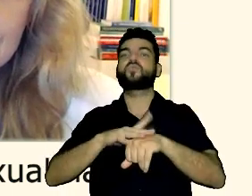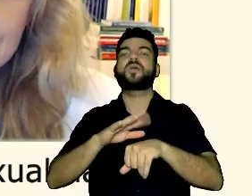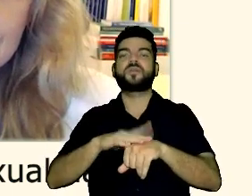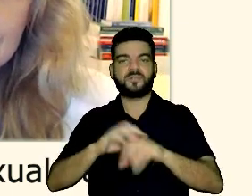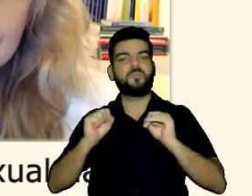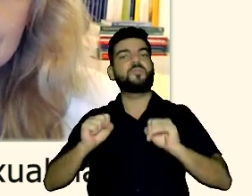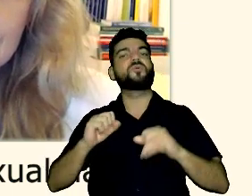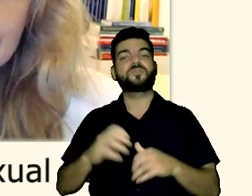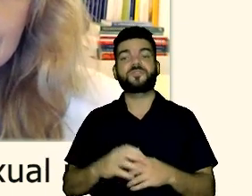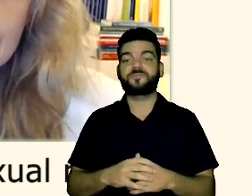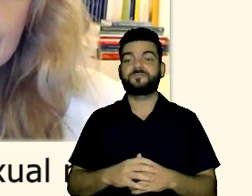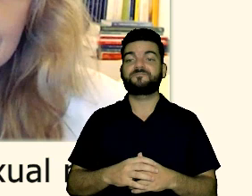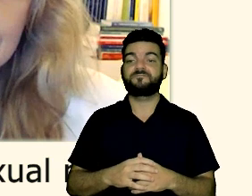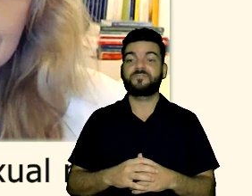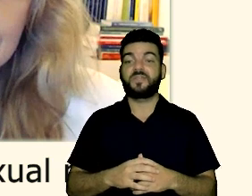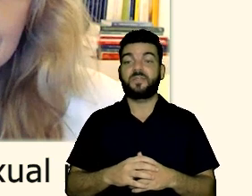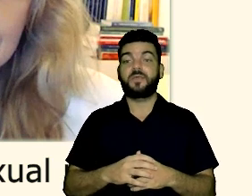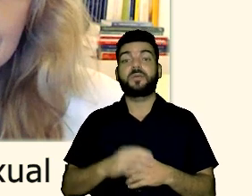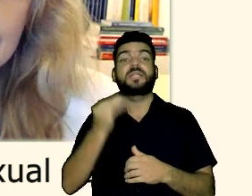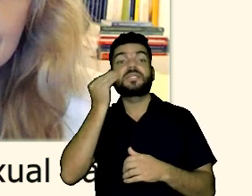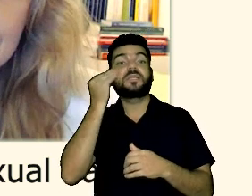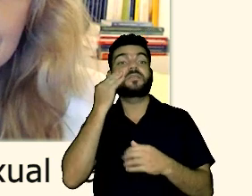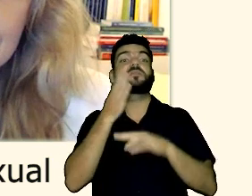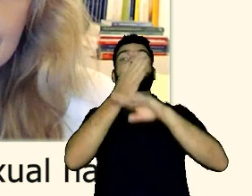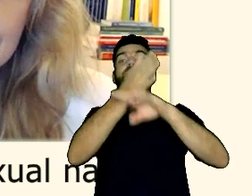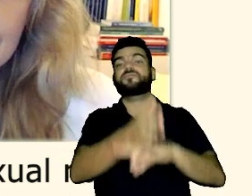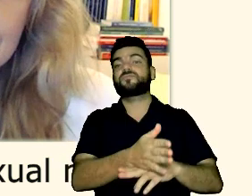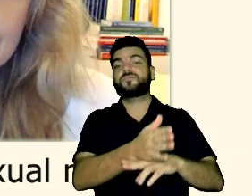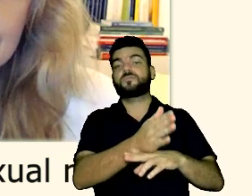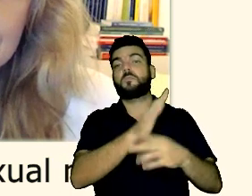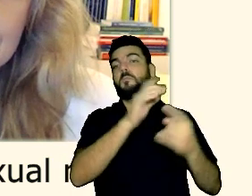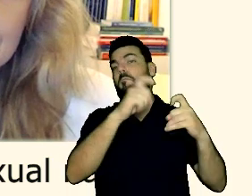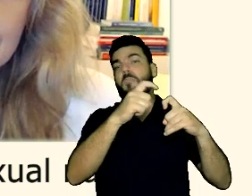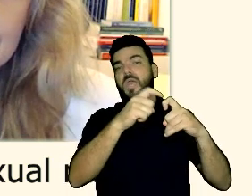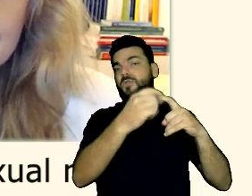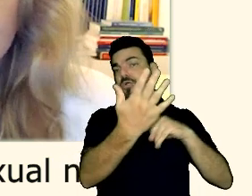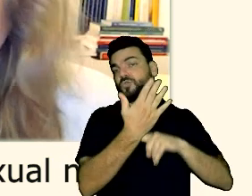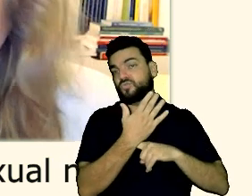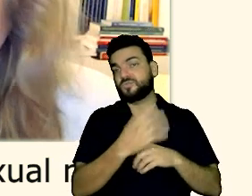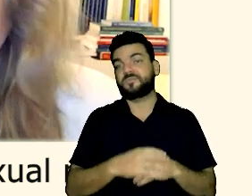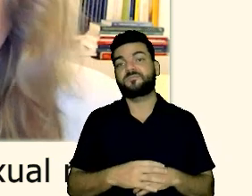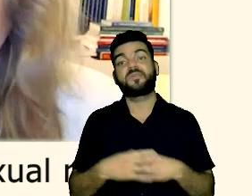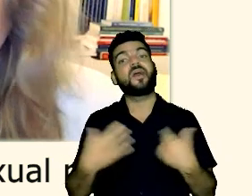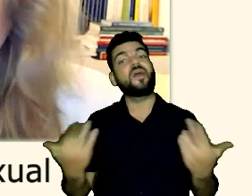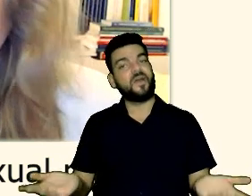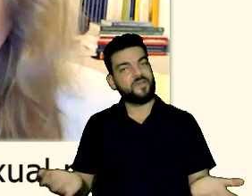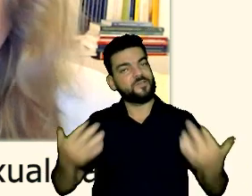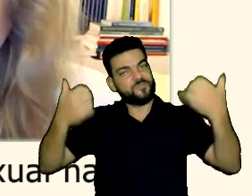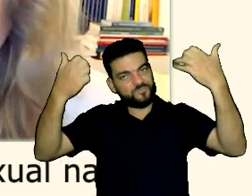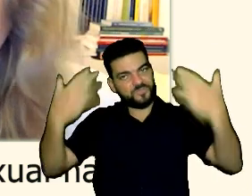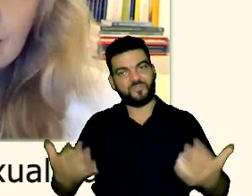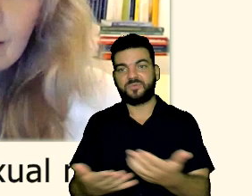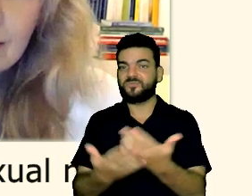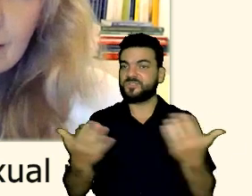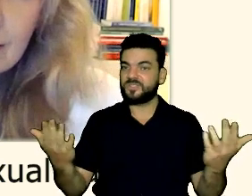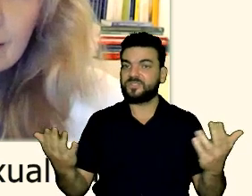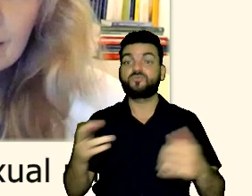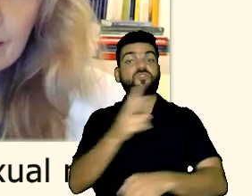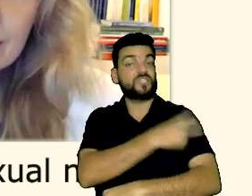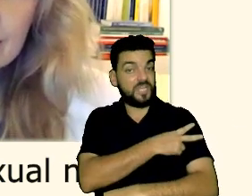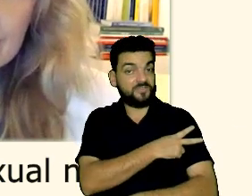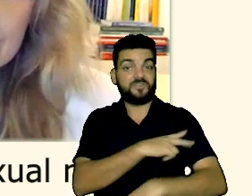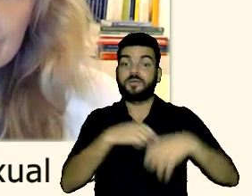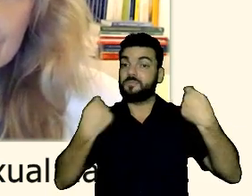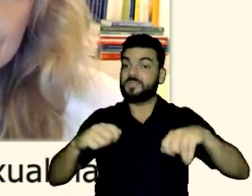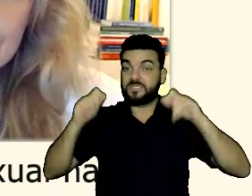está num processo doentio para que ela possa buscar ajuda. Neste ponto, é o que eu volto a